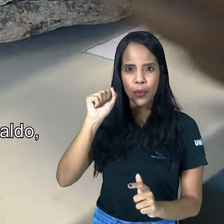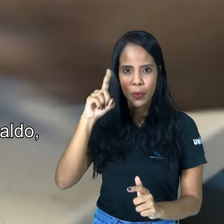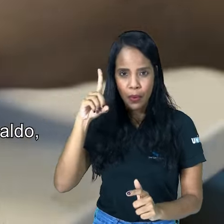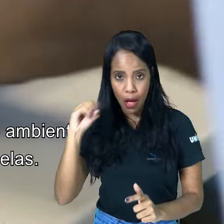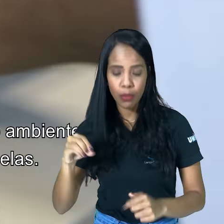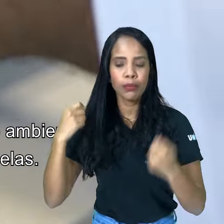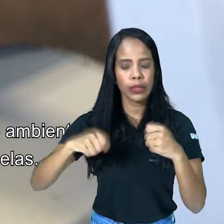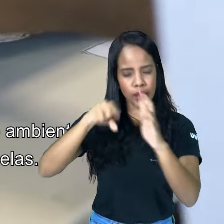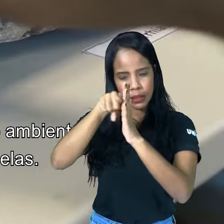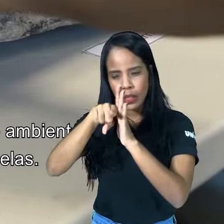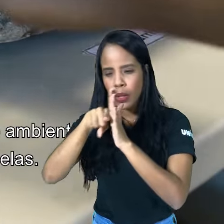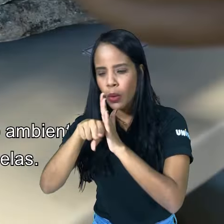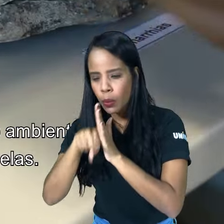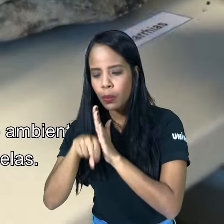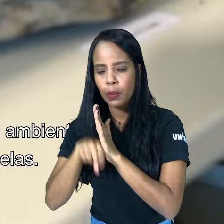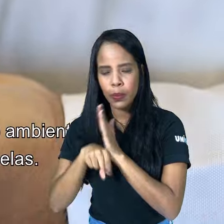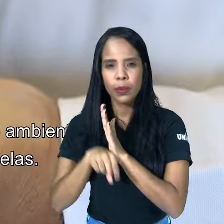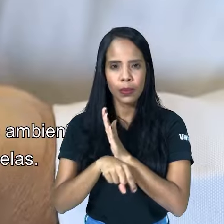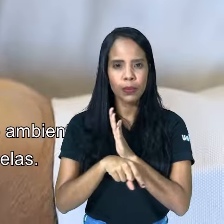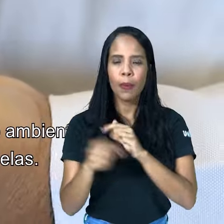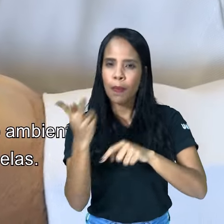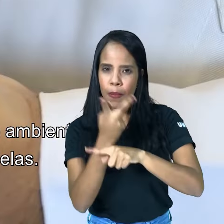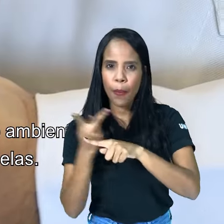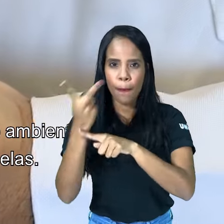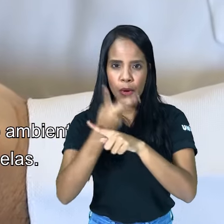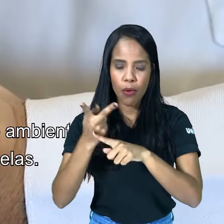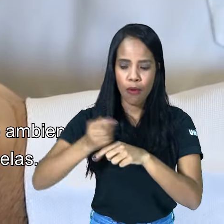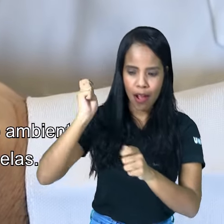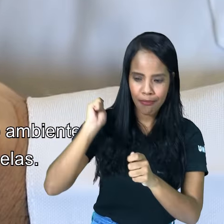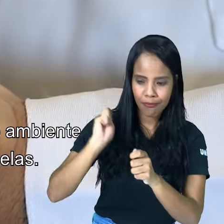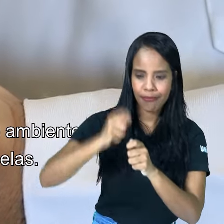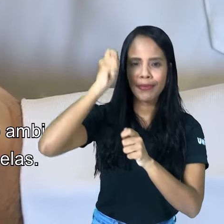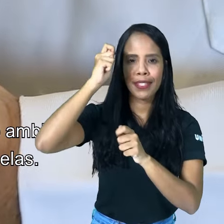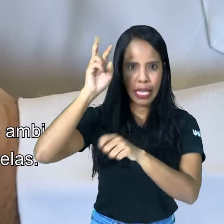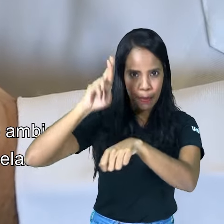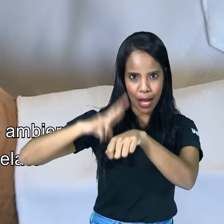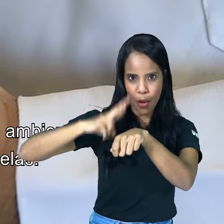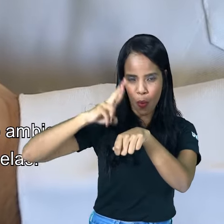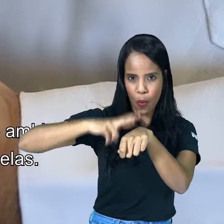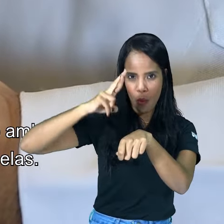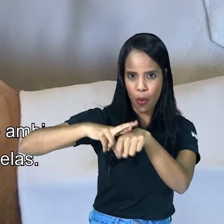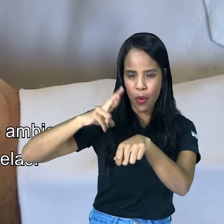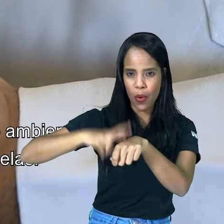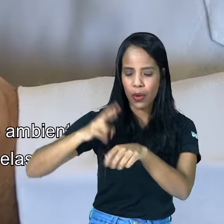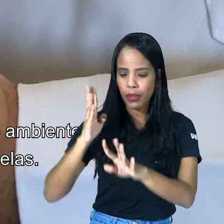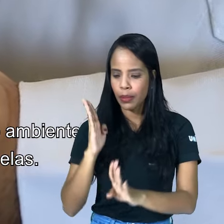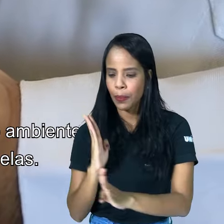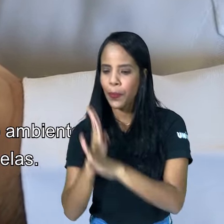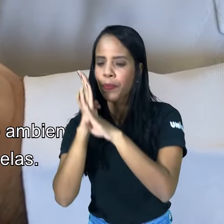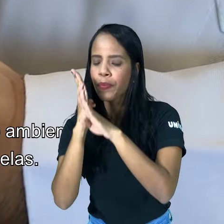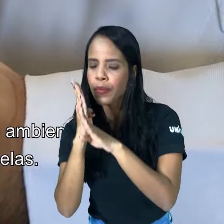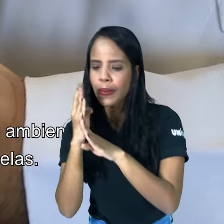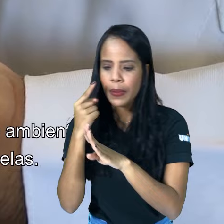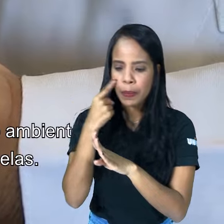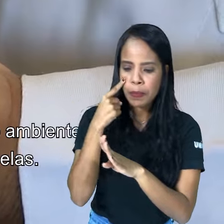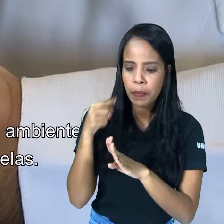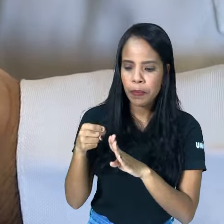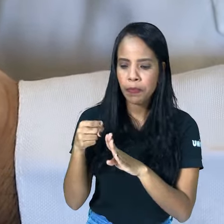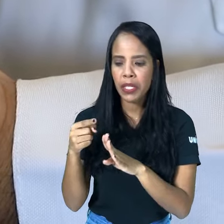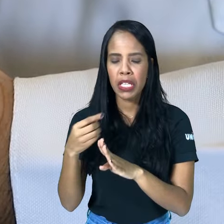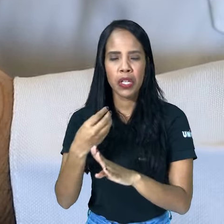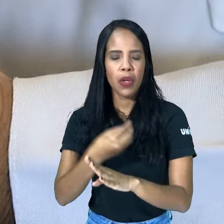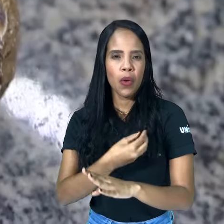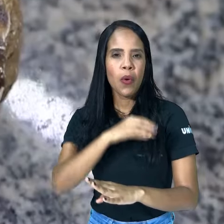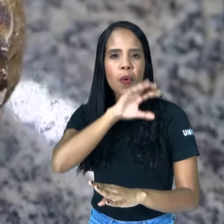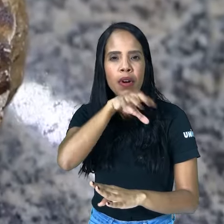por fósseis. Essa pesquisa é feita através da quebra das rochas presentes no ambiente e verificação da ocorrência de vestígios de algum ser vivo